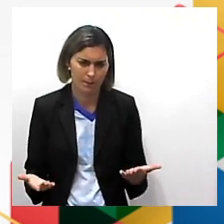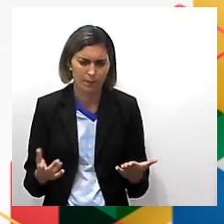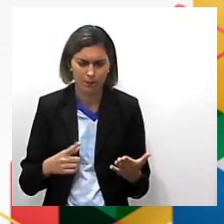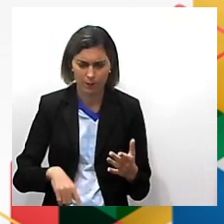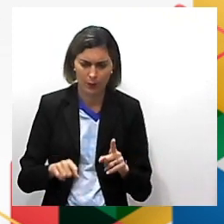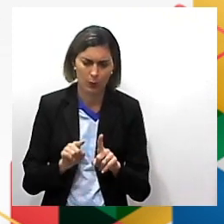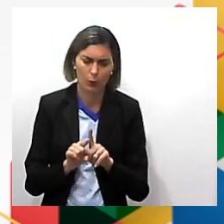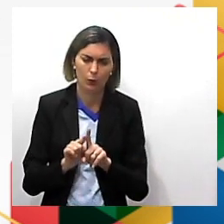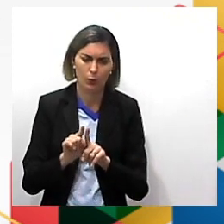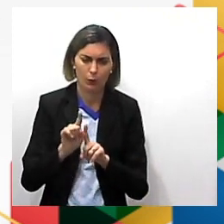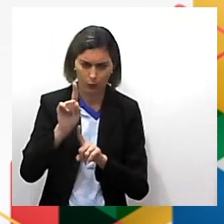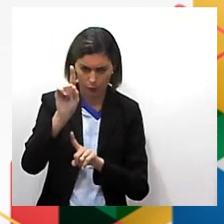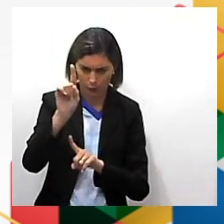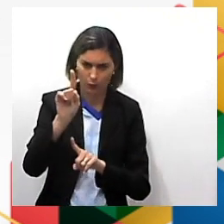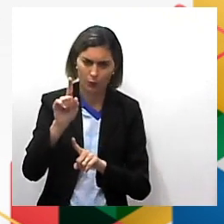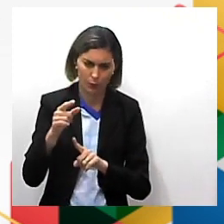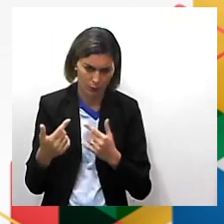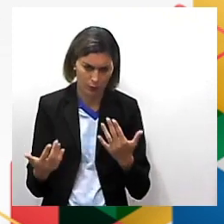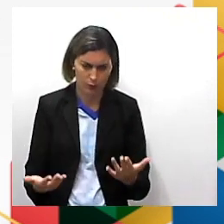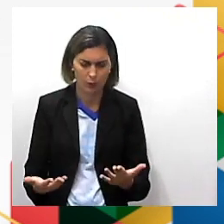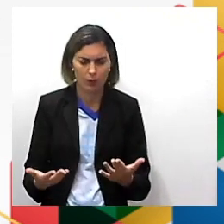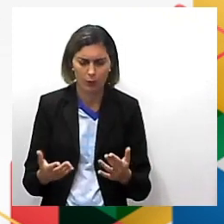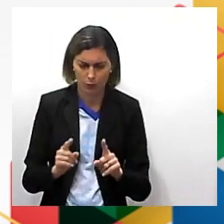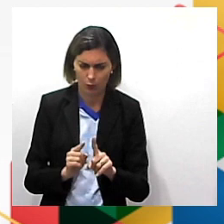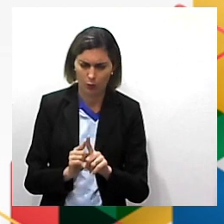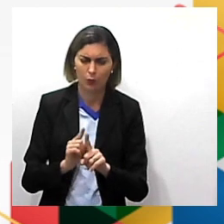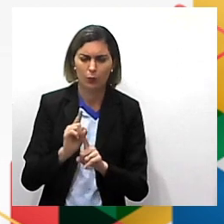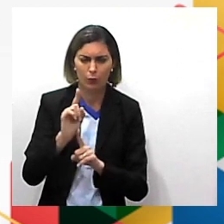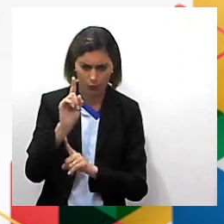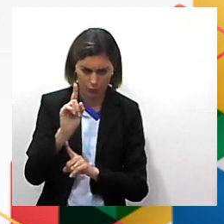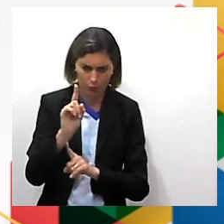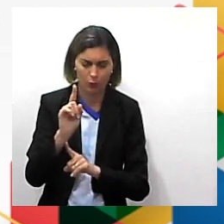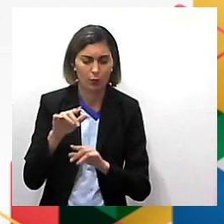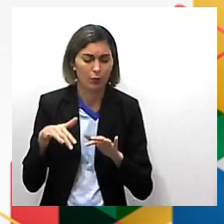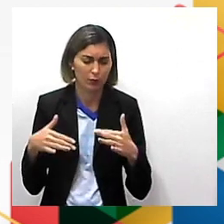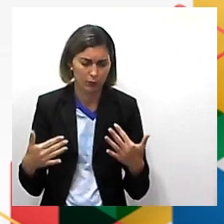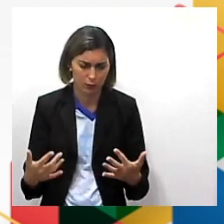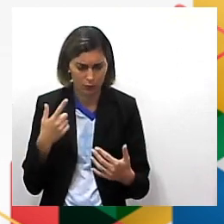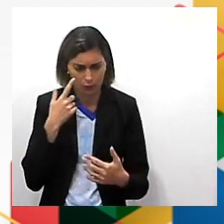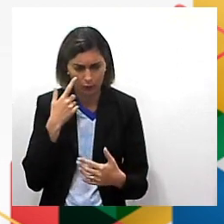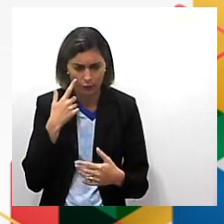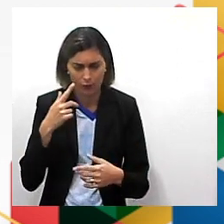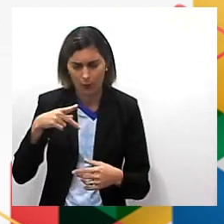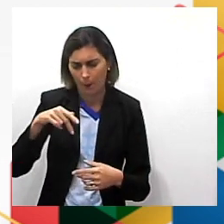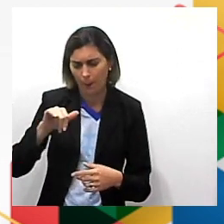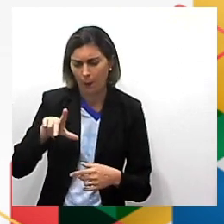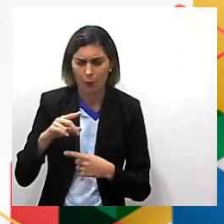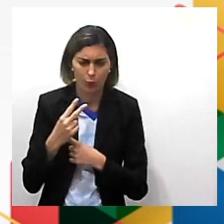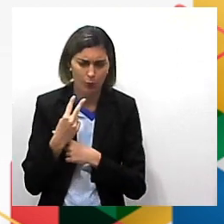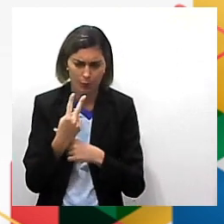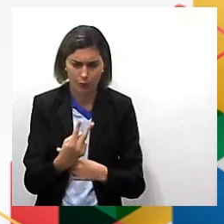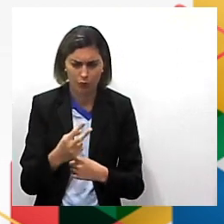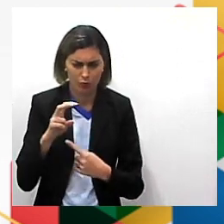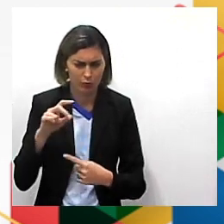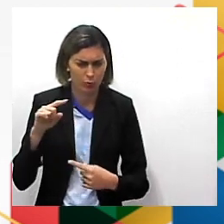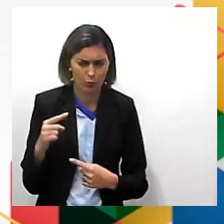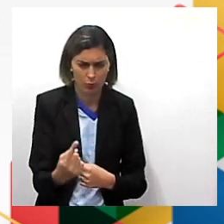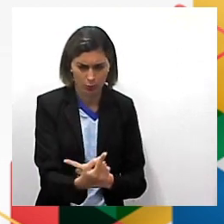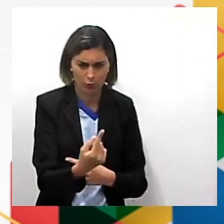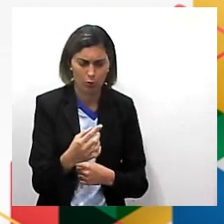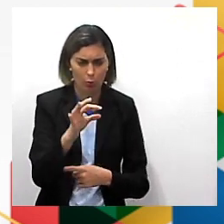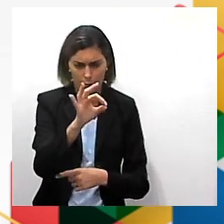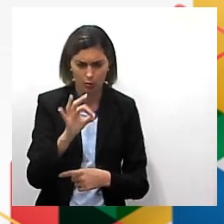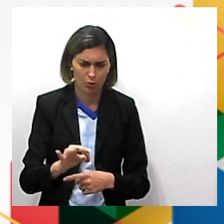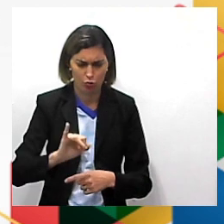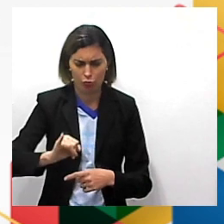um crescimento desse montante, não é isso? Um crescimento desse montante. Então, olha, Paulo emprestou 5.000 a um amigo, a uma taxa de juros